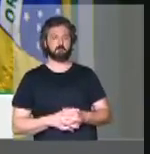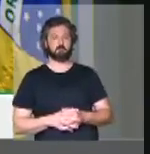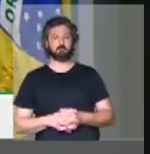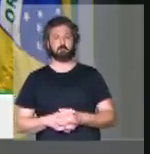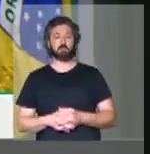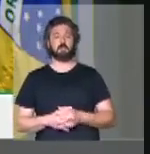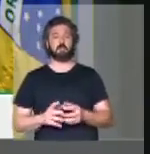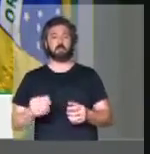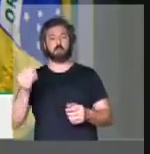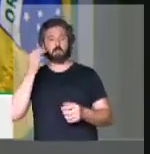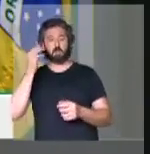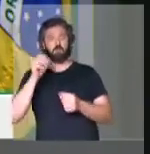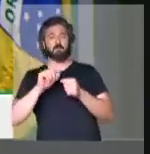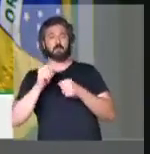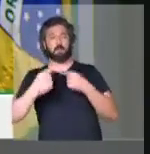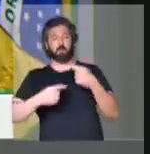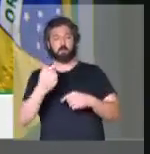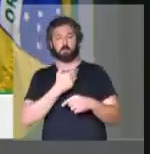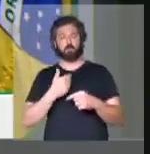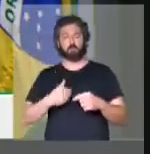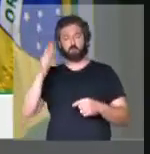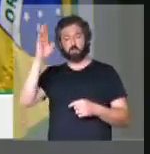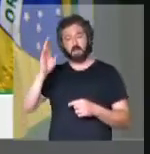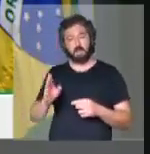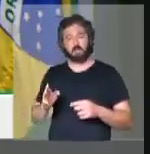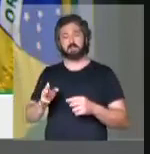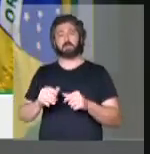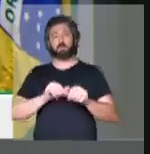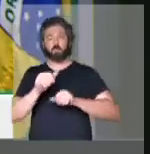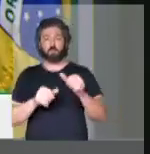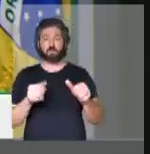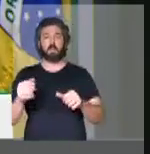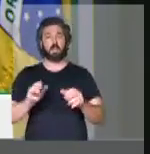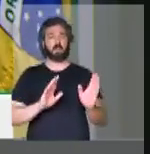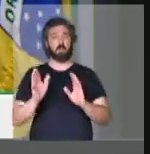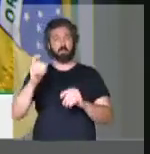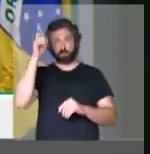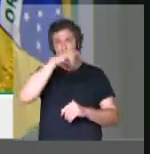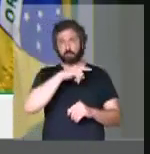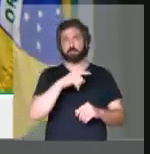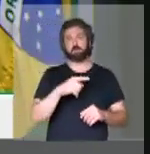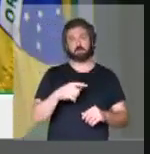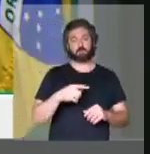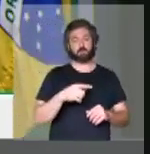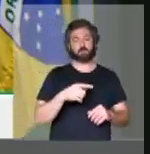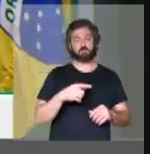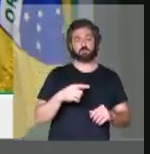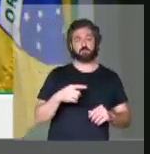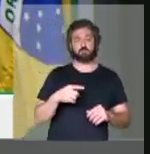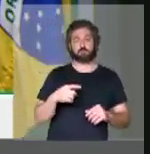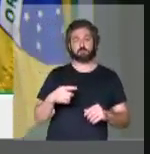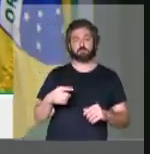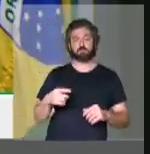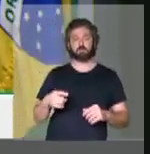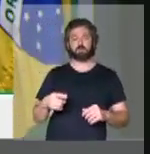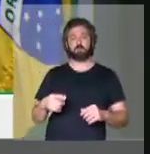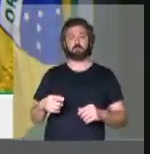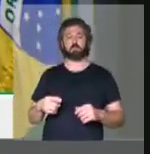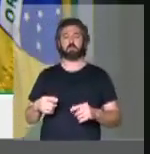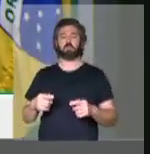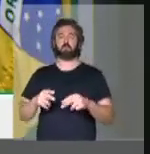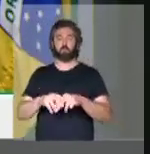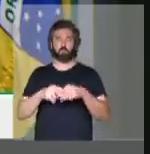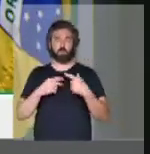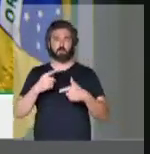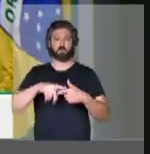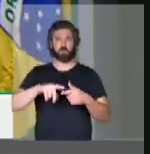racionalizar a política pública brasileira num momento difícil para políticas públicas diante das atuações ideológicas